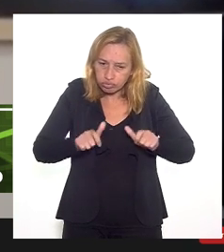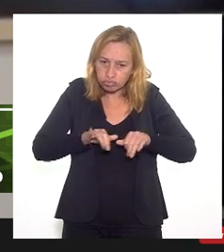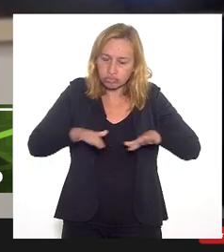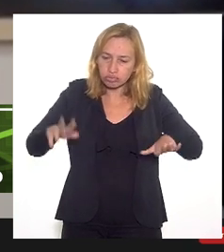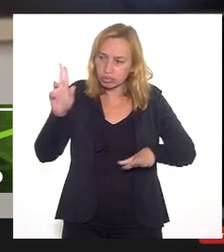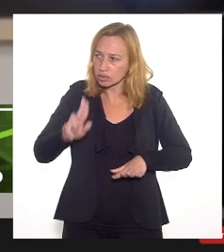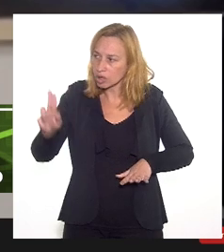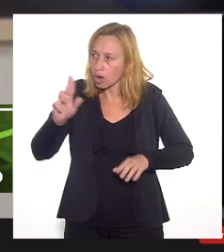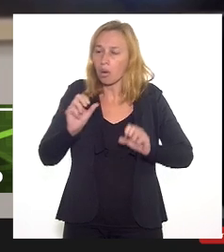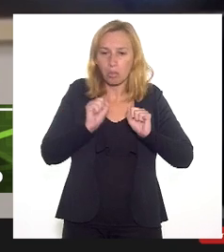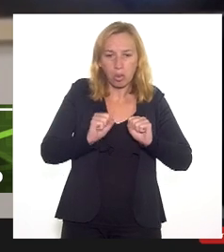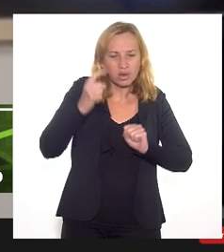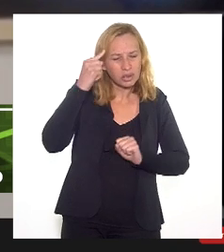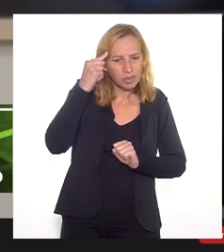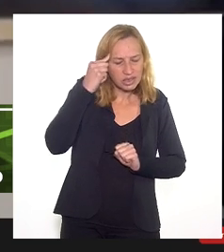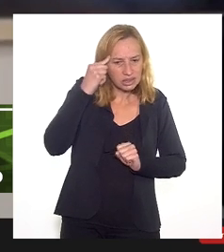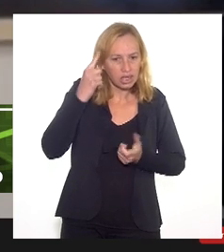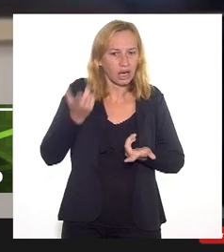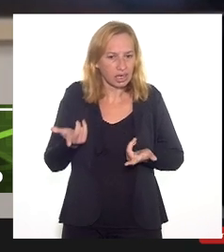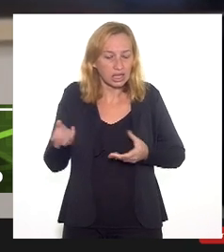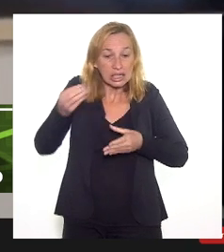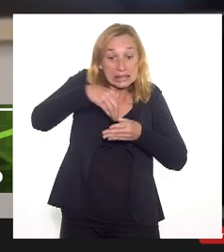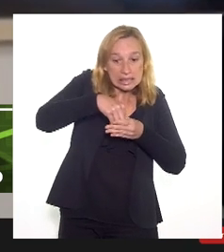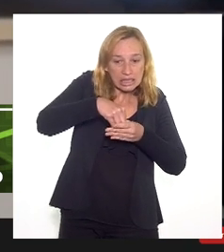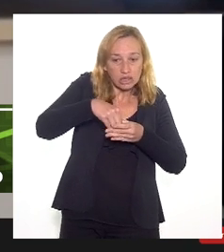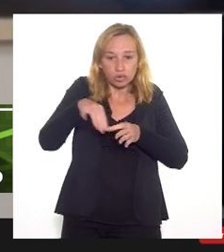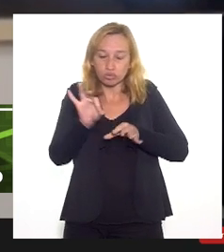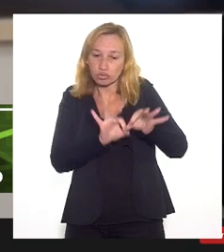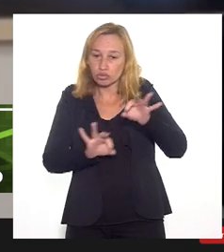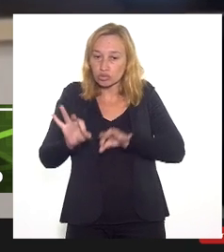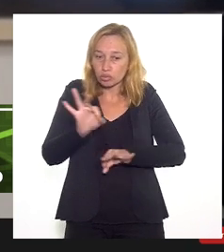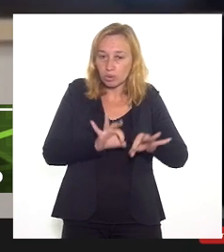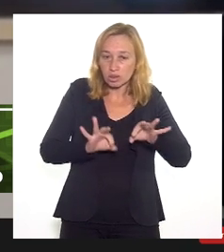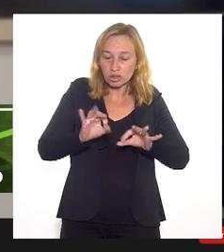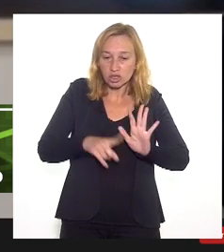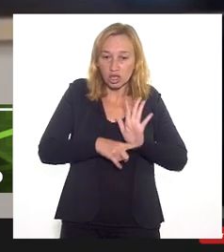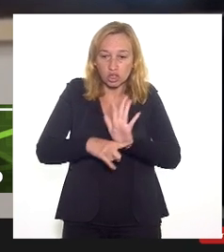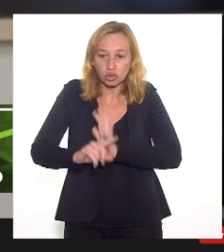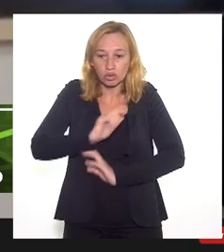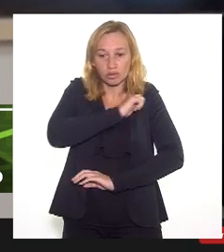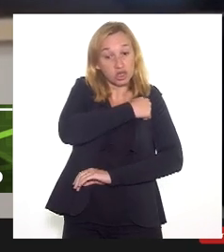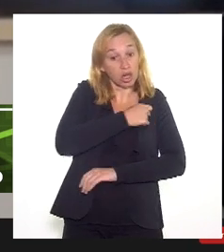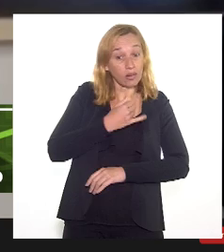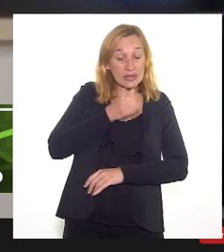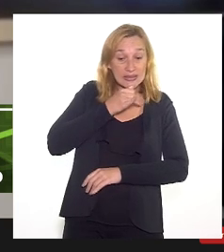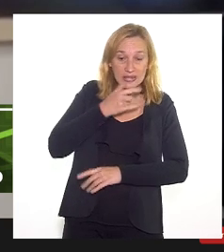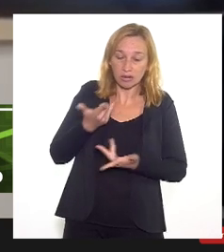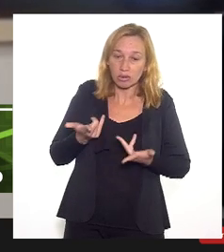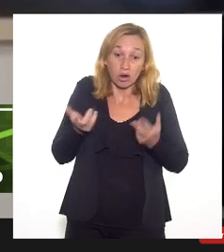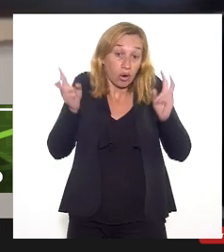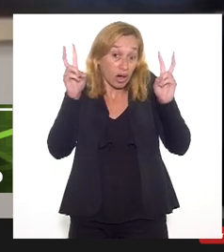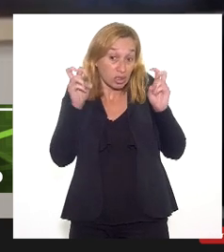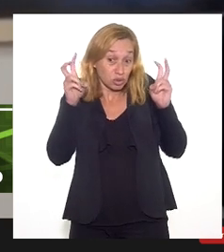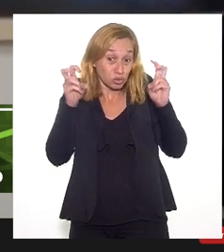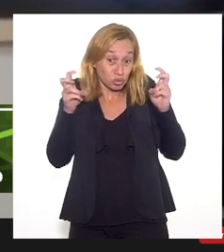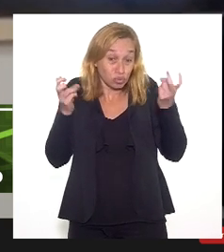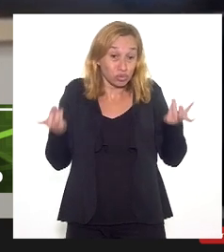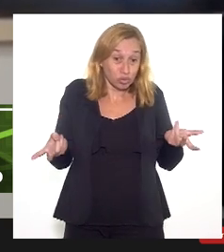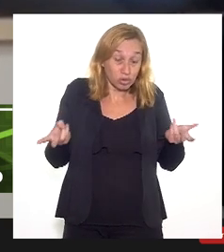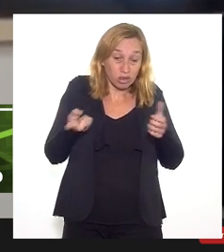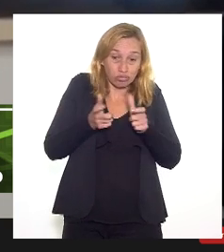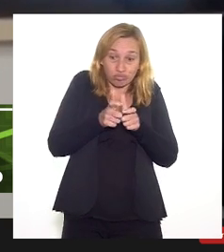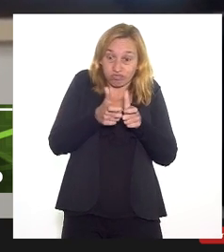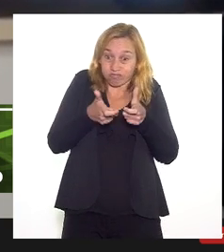pode ser pensada dentro do plano de recuperação fiscal por exemplo são questões que vão demandar